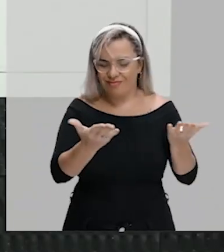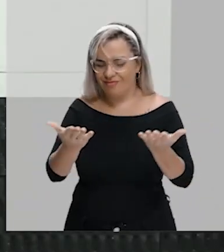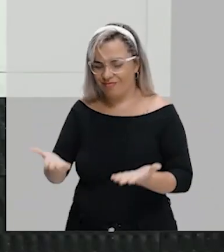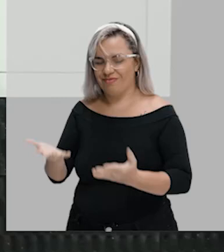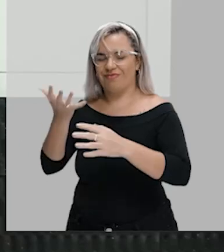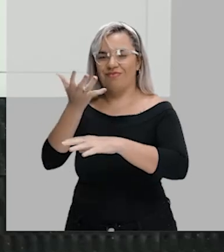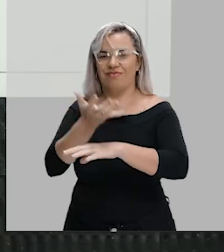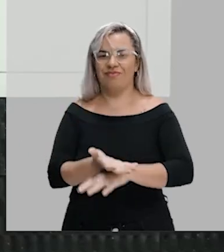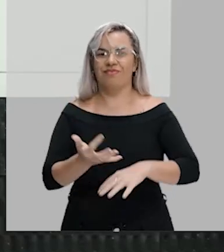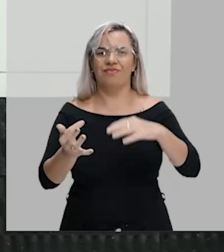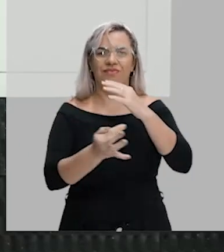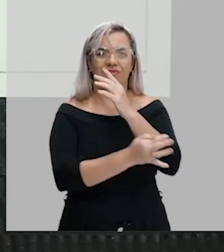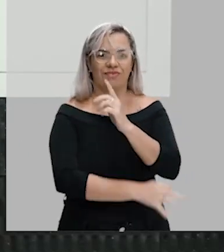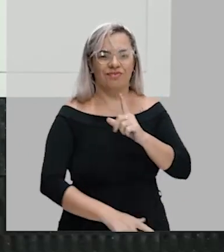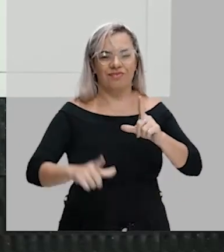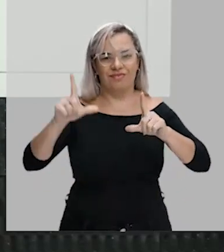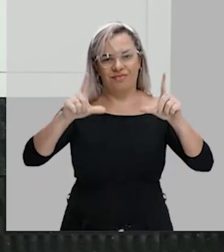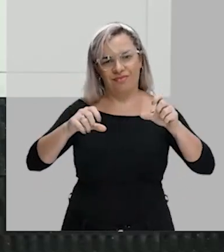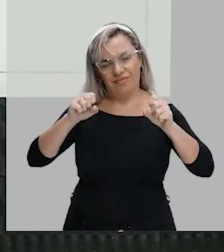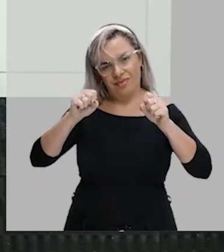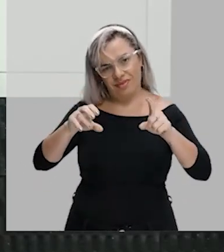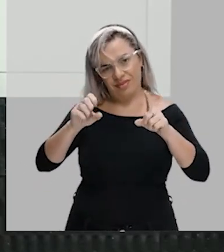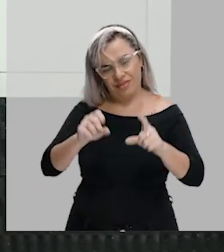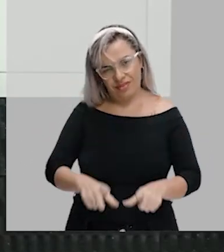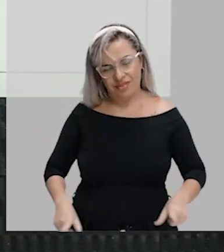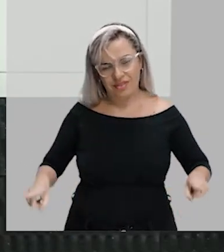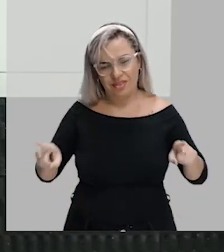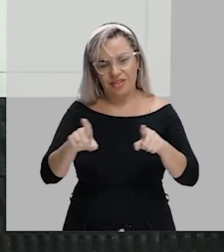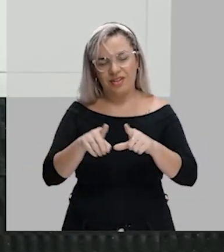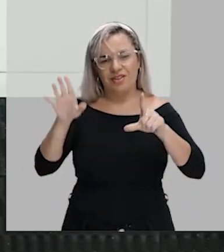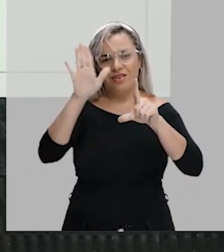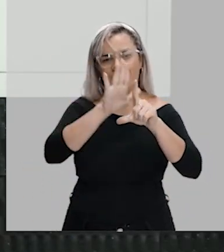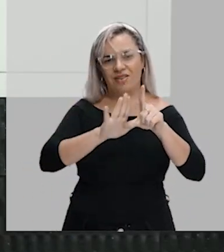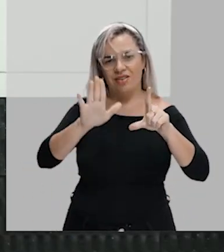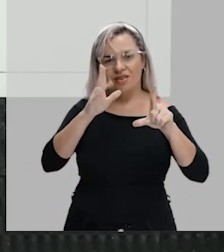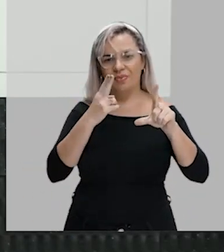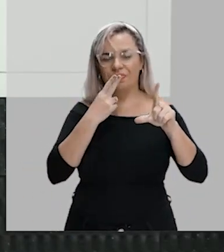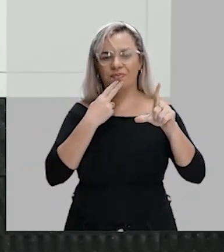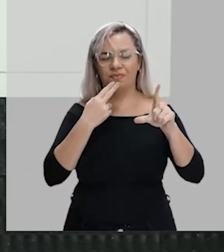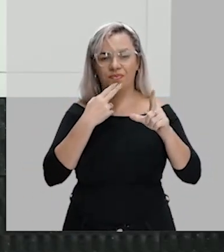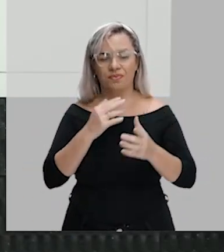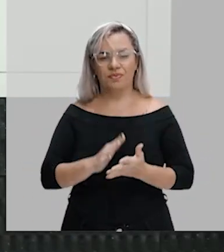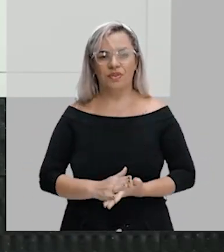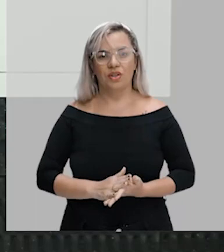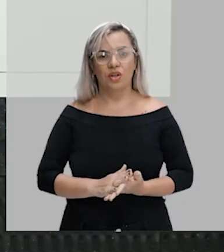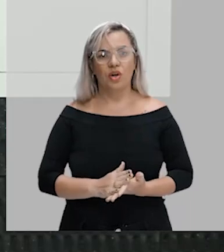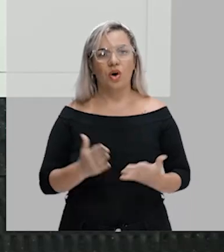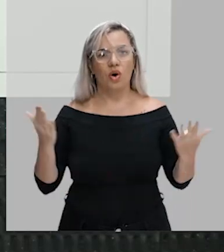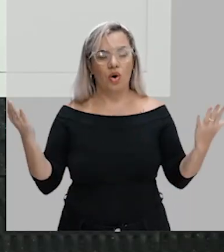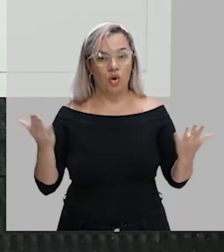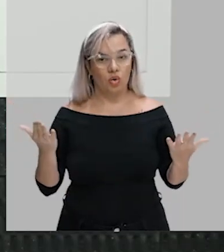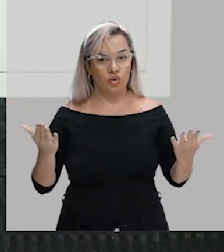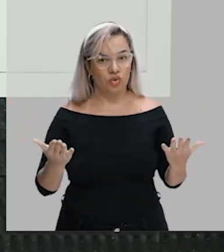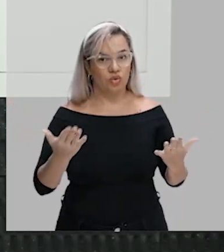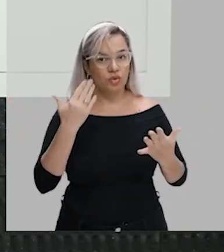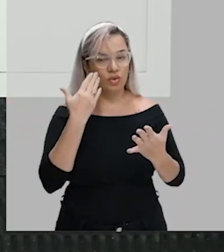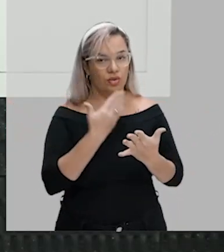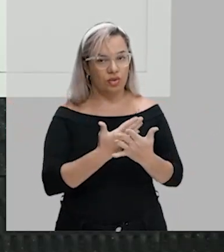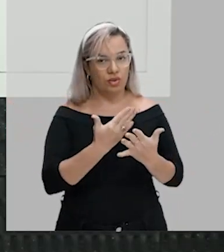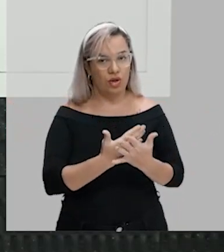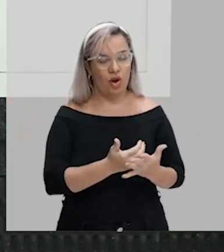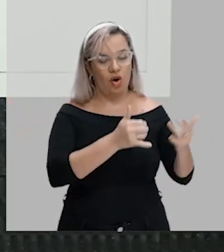bem-vindo a mais uma aula de física aqui pela TV Educação e também pela plataforma Gonçalves Dias, né? Na aula de hoje nós vamos falar sobre